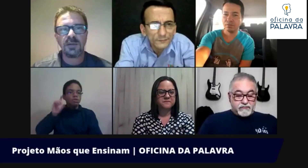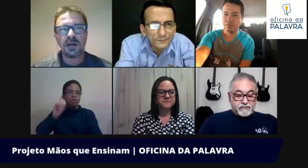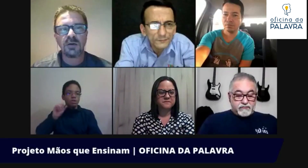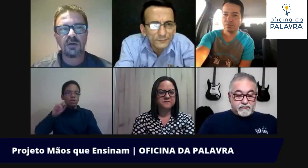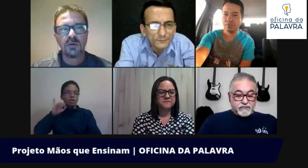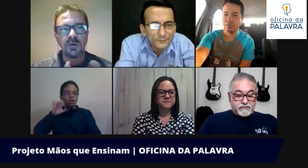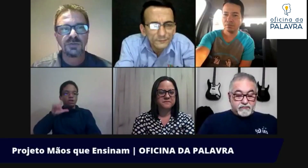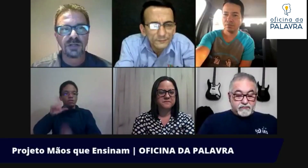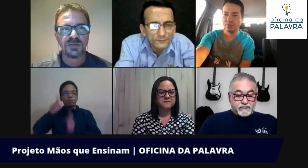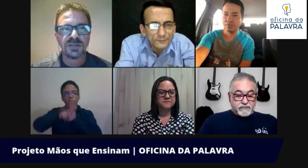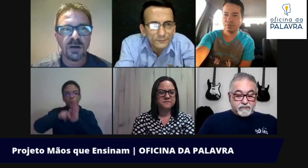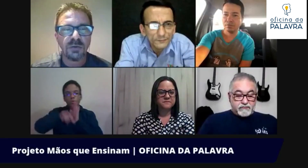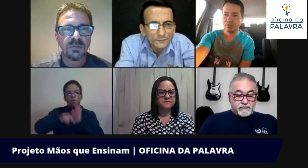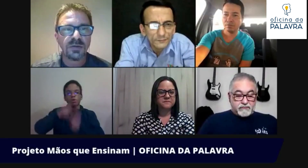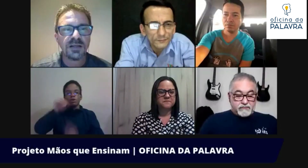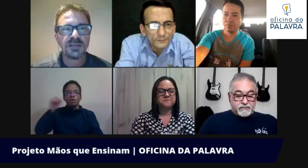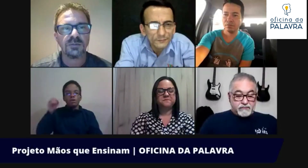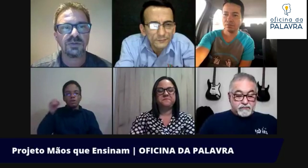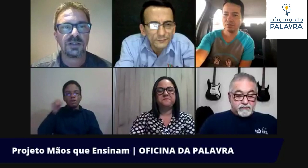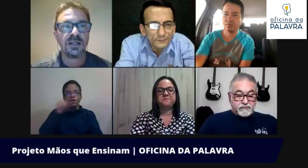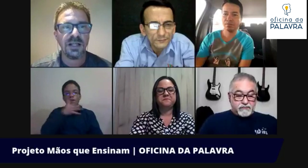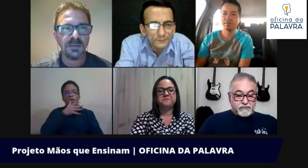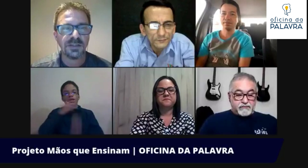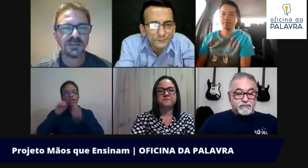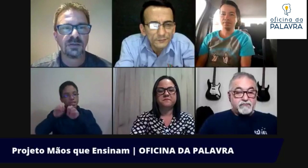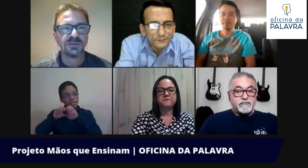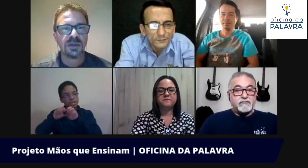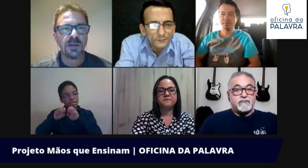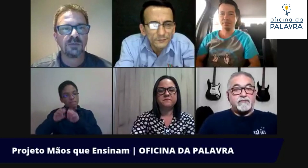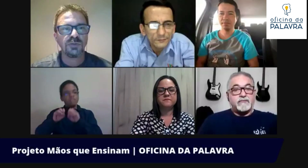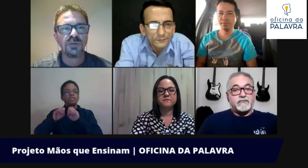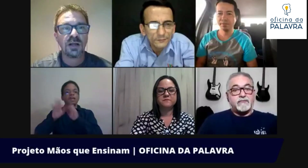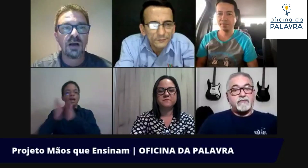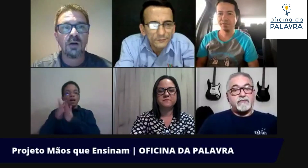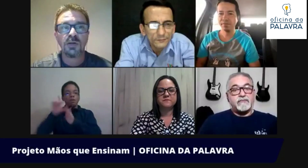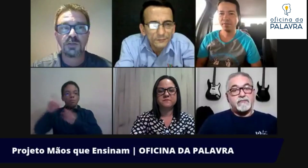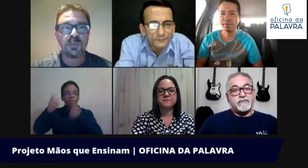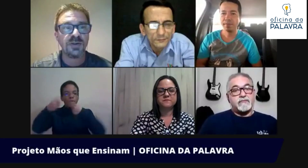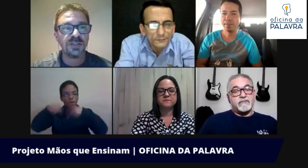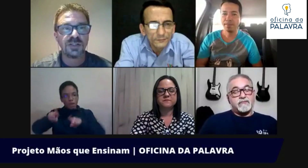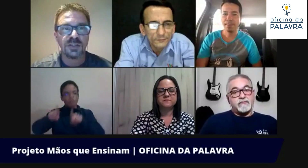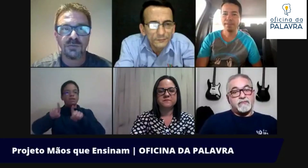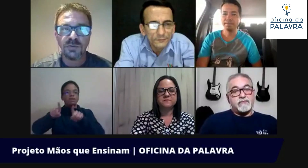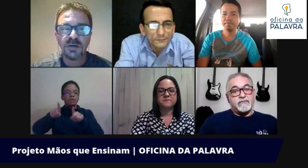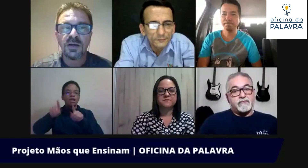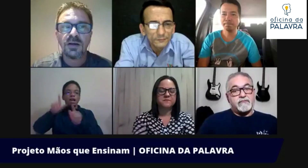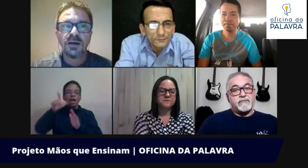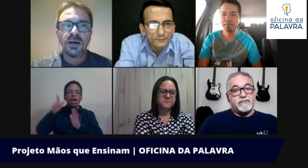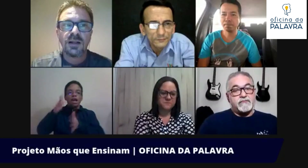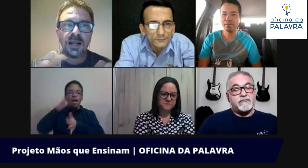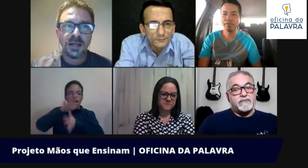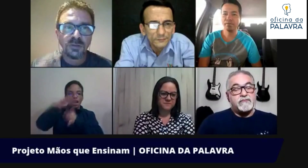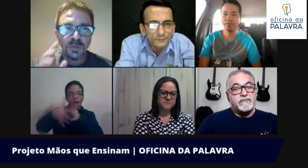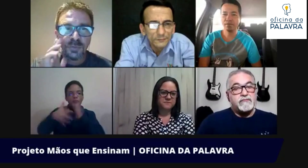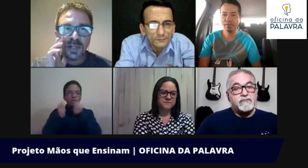a Bíblia com tradução simultânea em Libras. Então, um trabalho muito legal, expositivo, lento, porque a